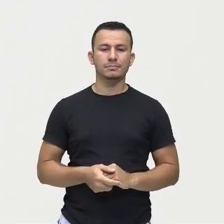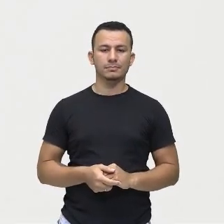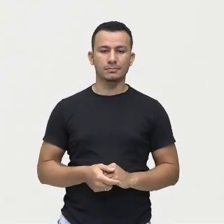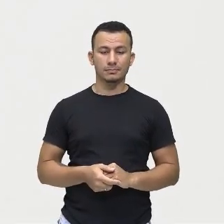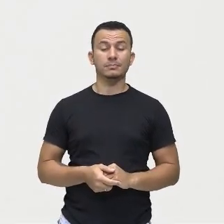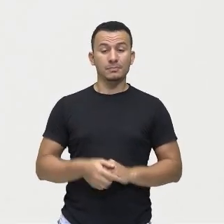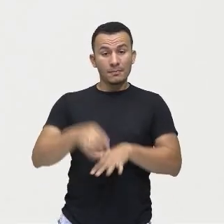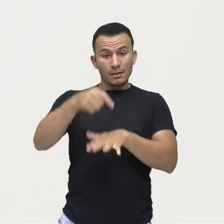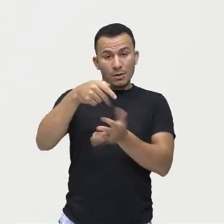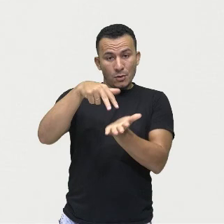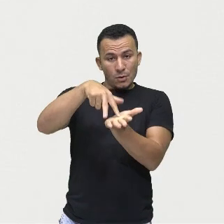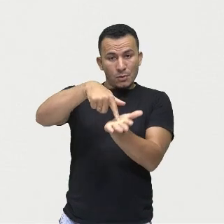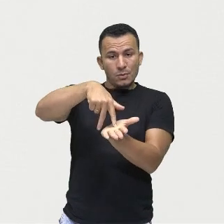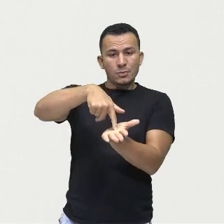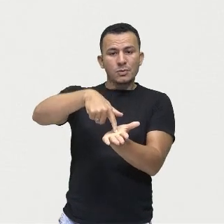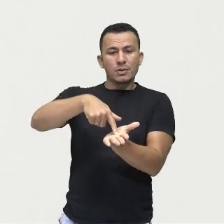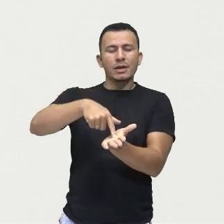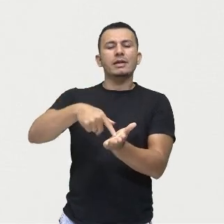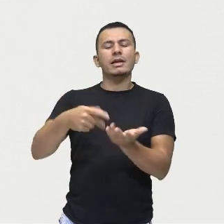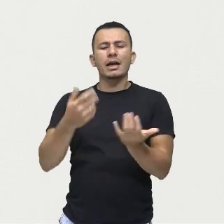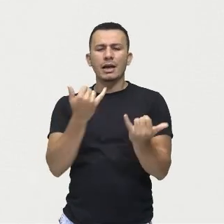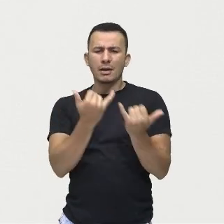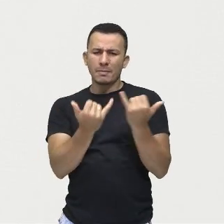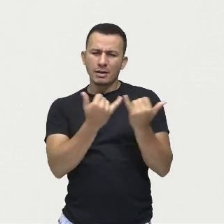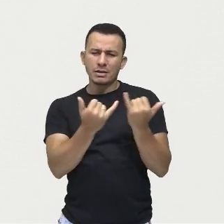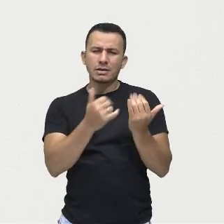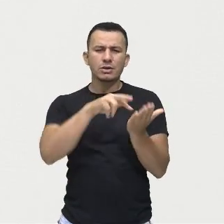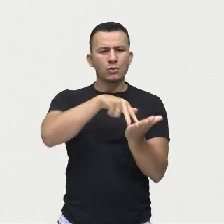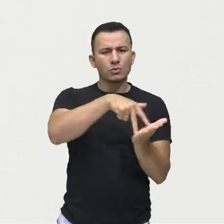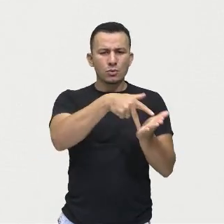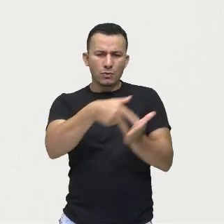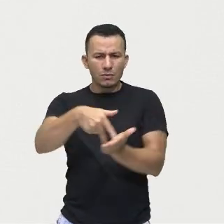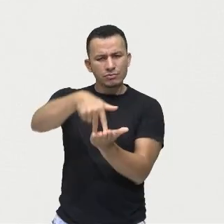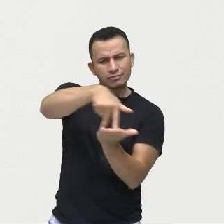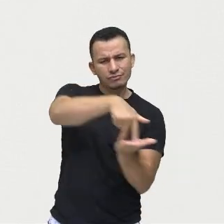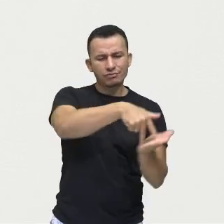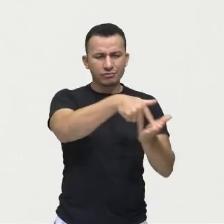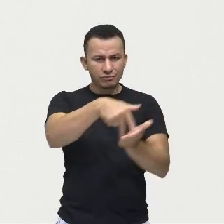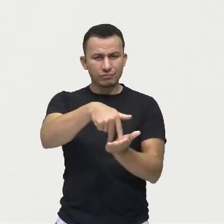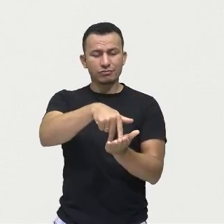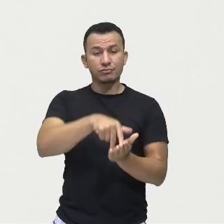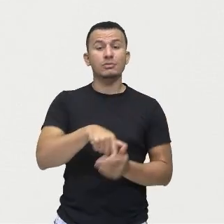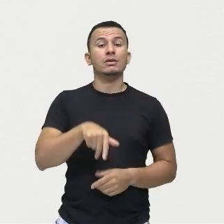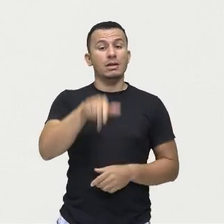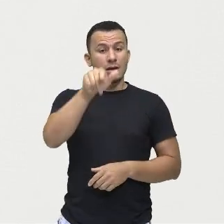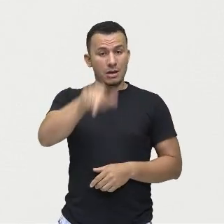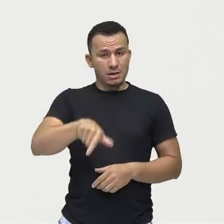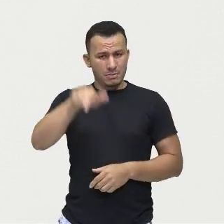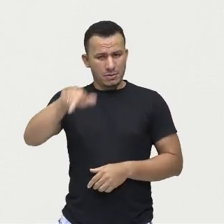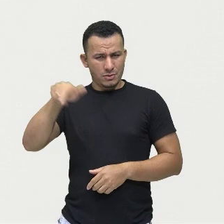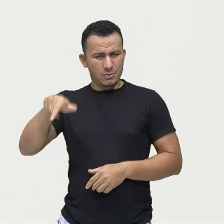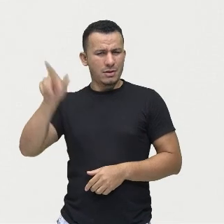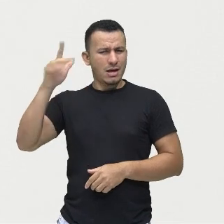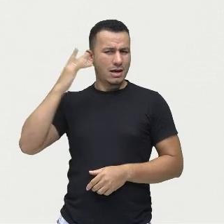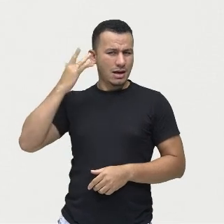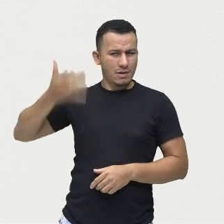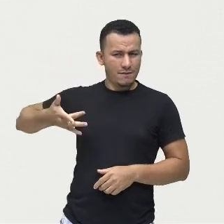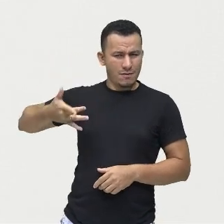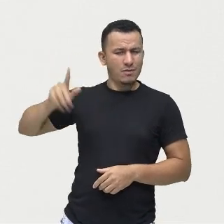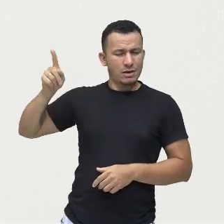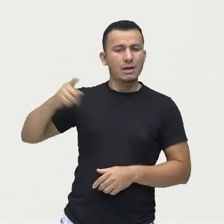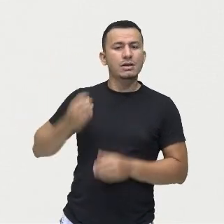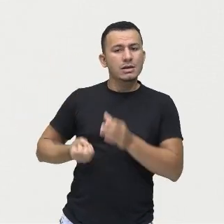O skate é oriundo do surf, no qual os surfistas californianos, para treinar na ausência de ondas, criaram uma prancha